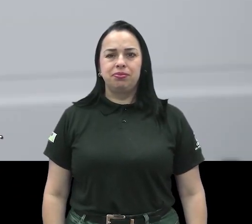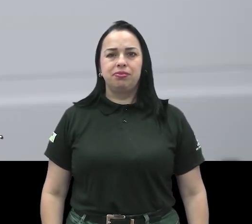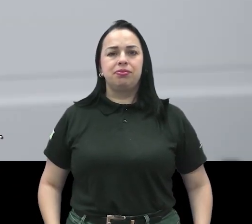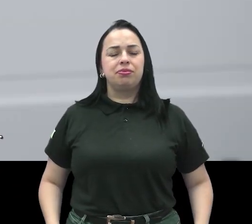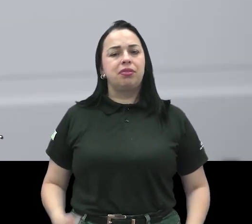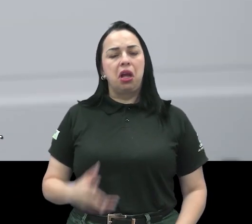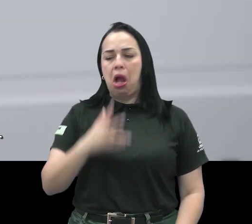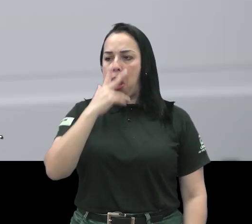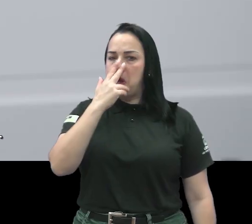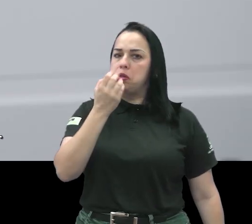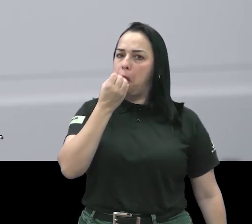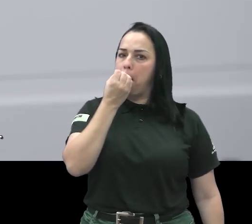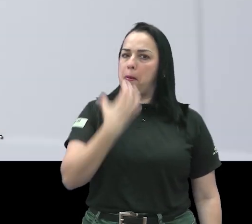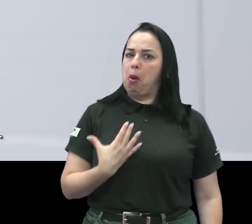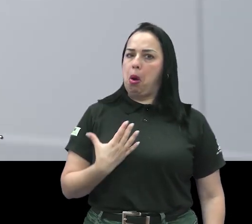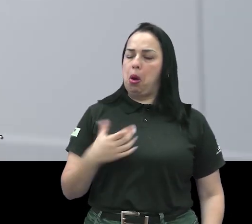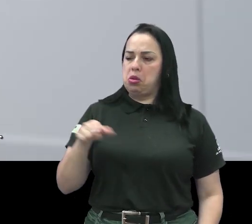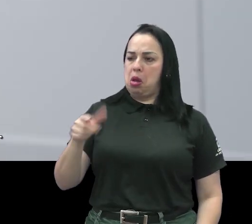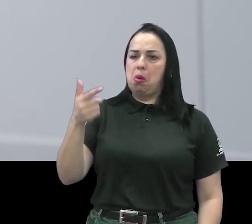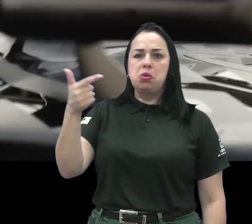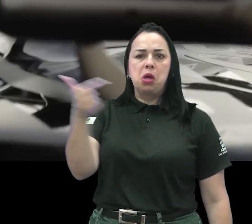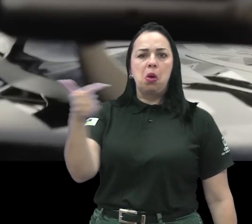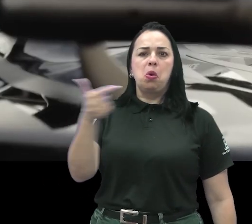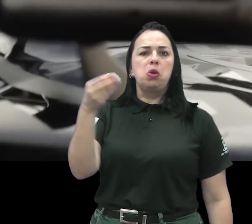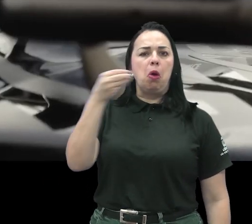wonderful that Apex are giving second chances to the elderly.